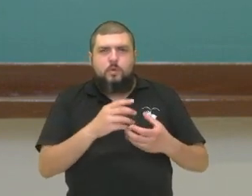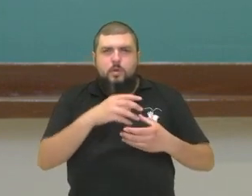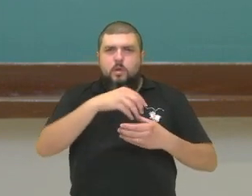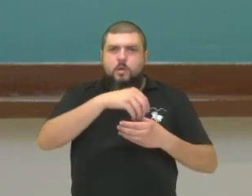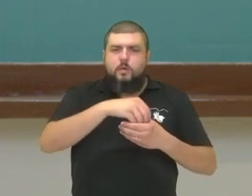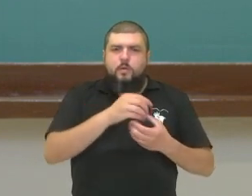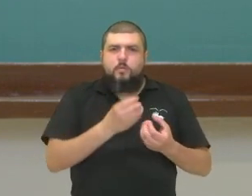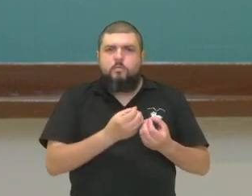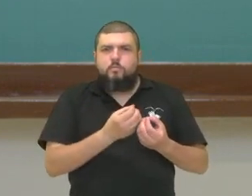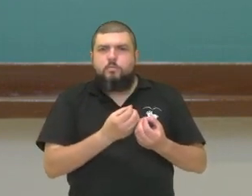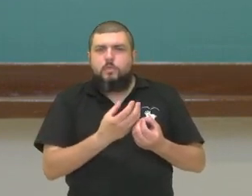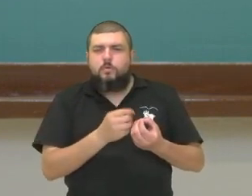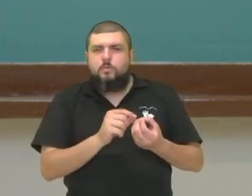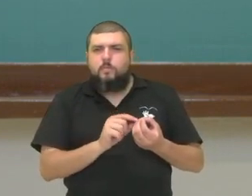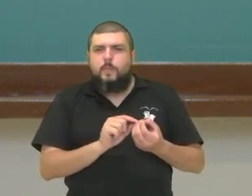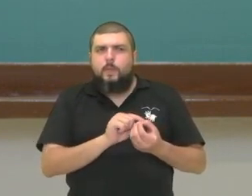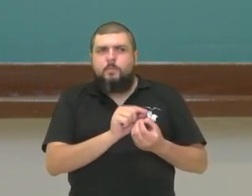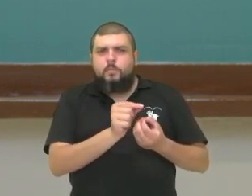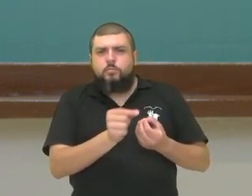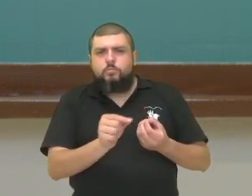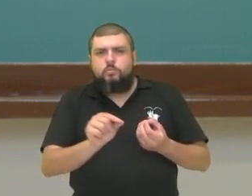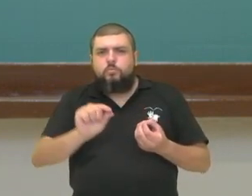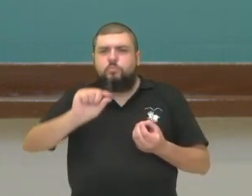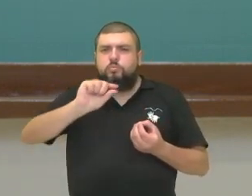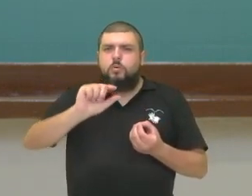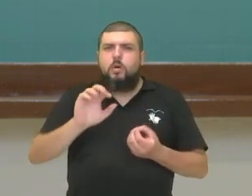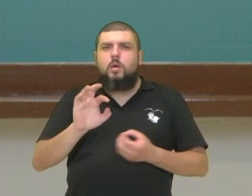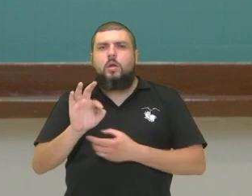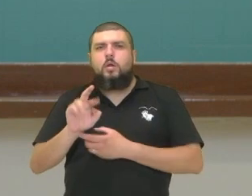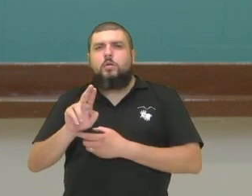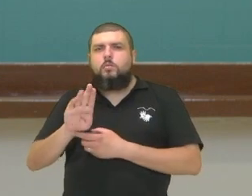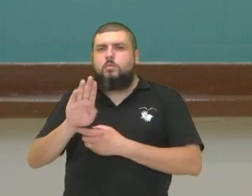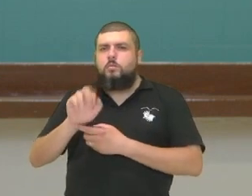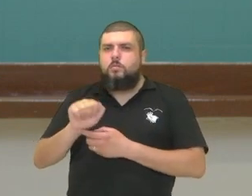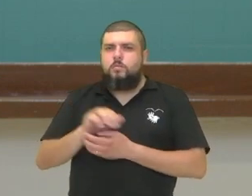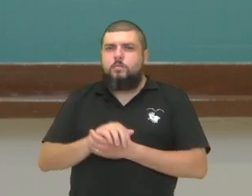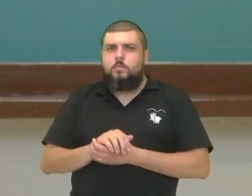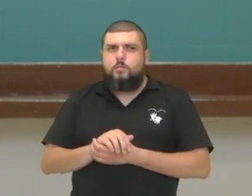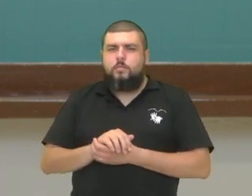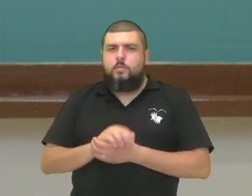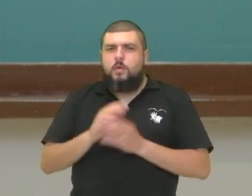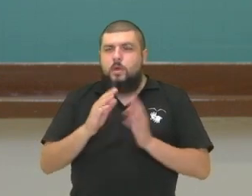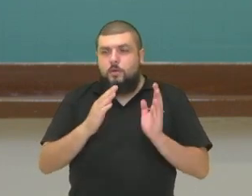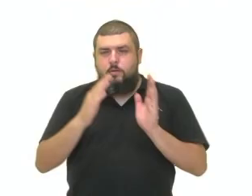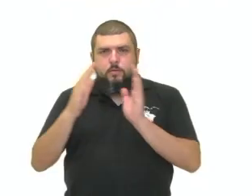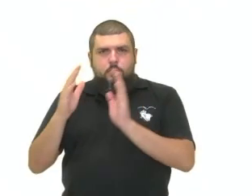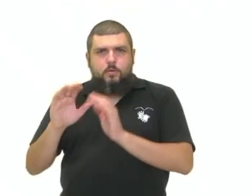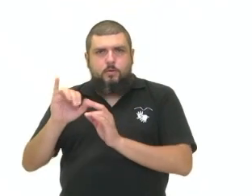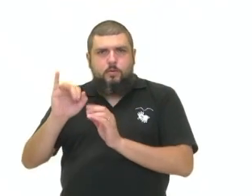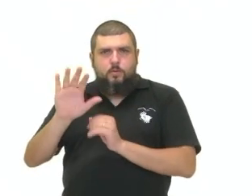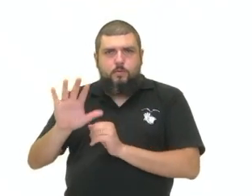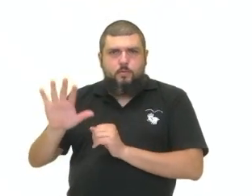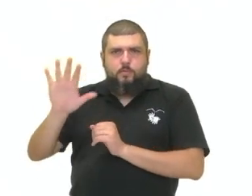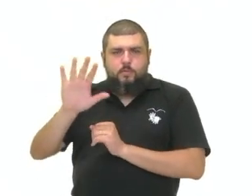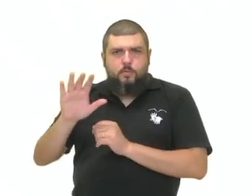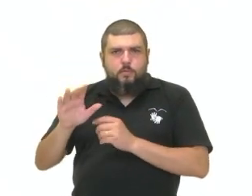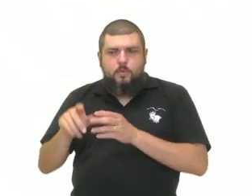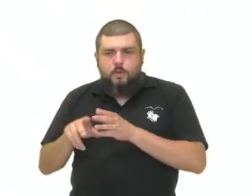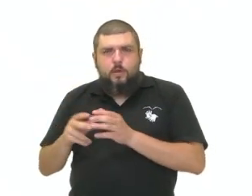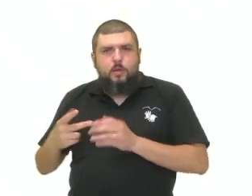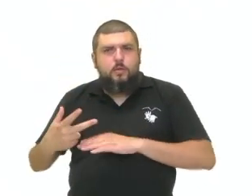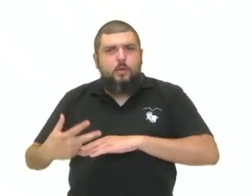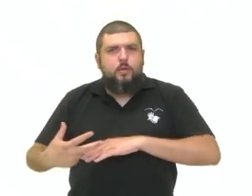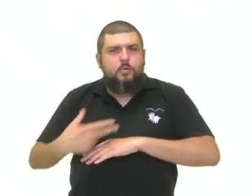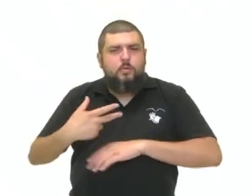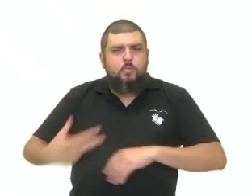secundária e ele é liberado na tua bateria essa imagem uma imagem de uma cirurgia onde o médico percebeu O que